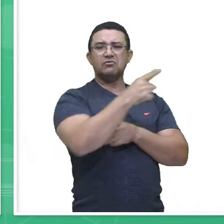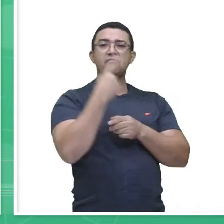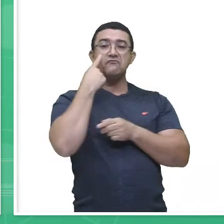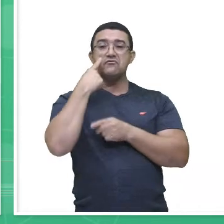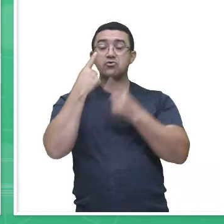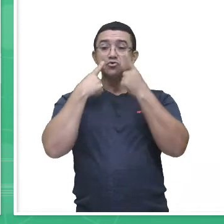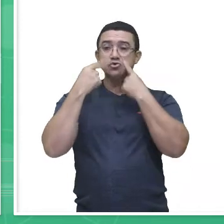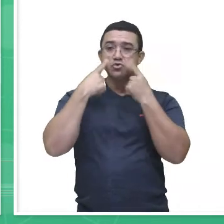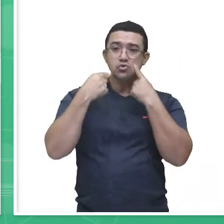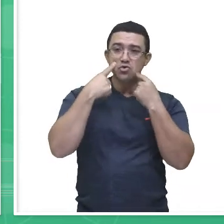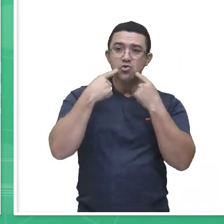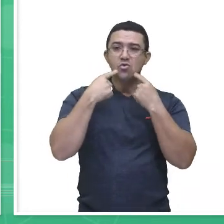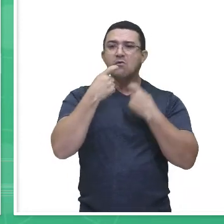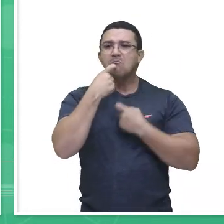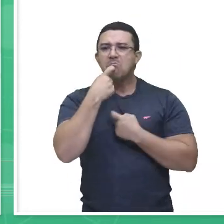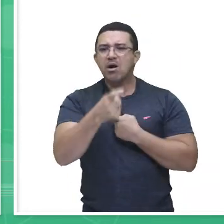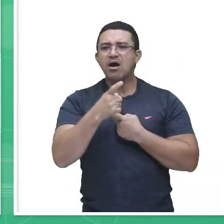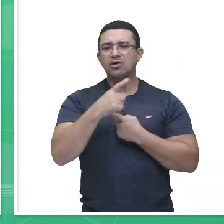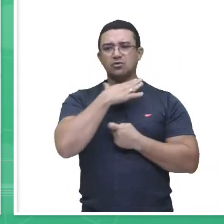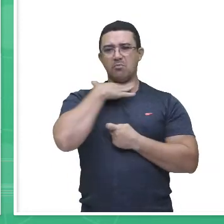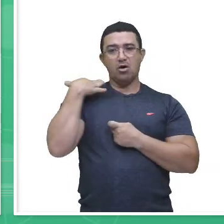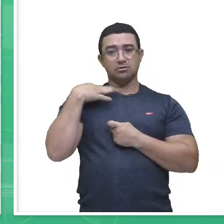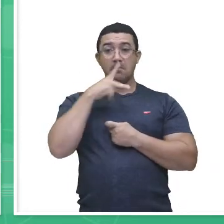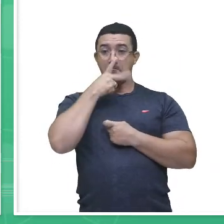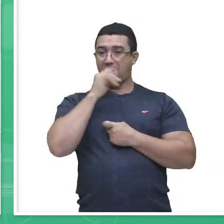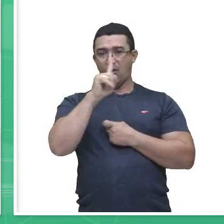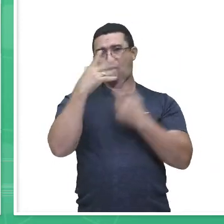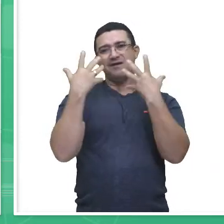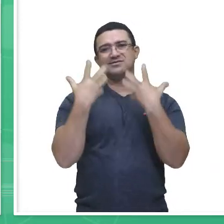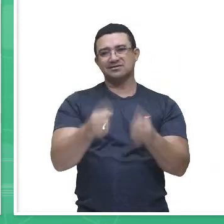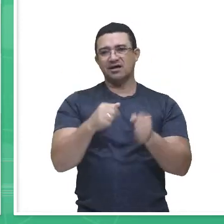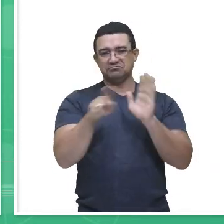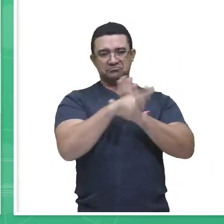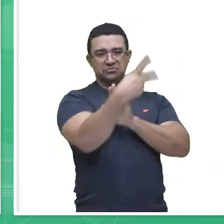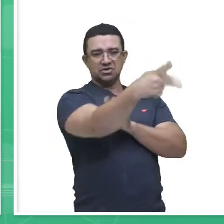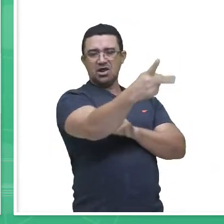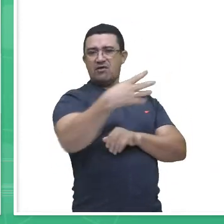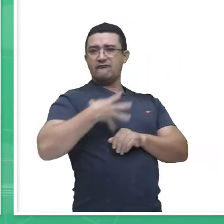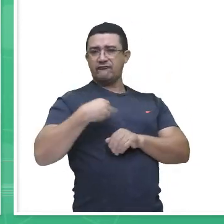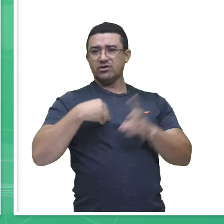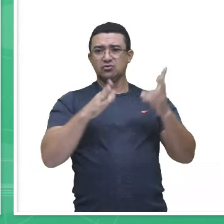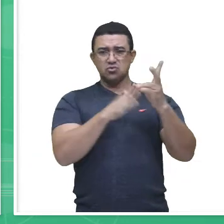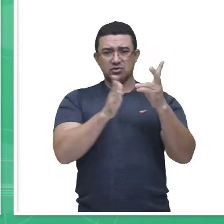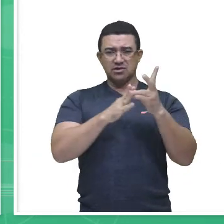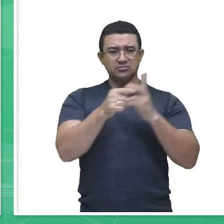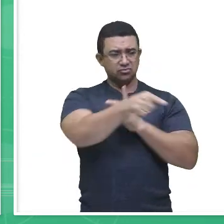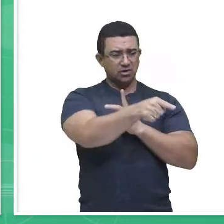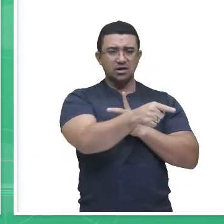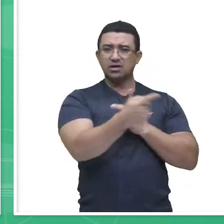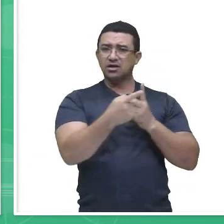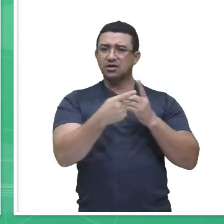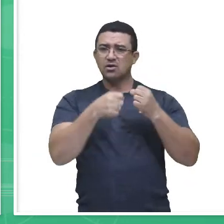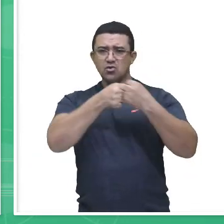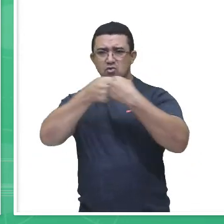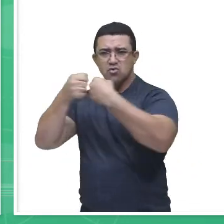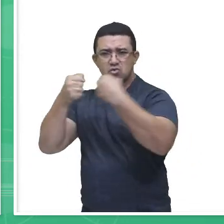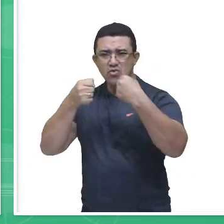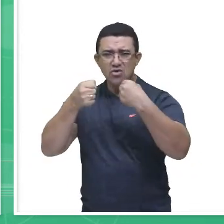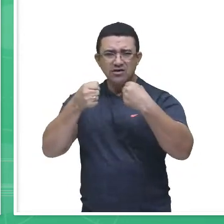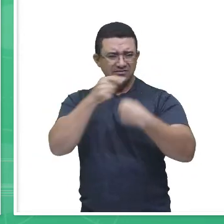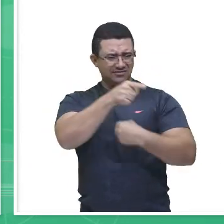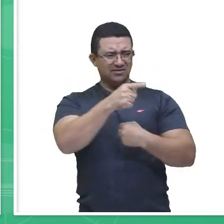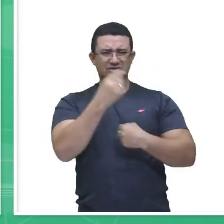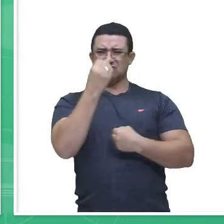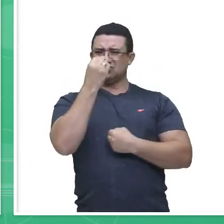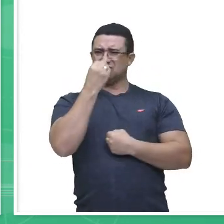presença da morte. Então o pai não admitia que um filho seu, o índio, aquele guerreiro, tivesse chorado diante